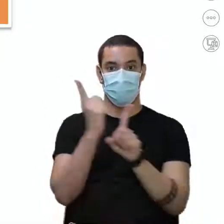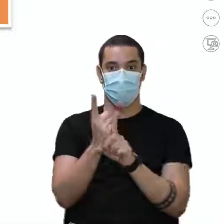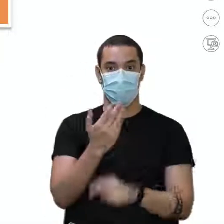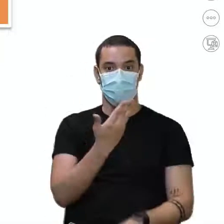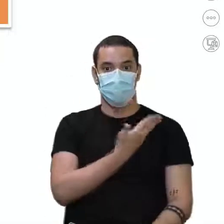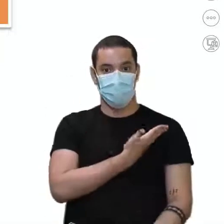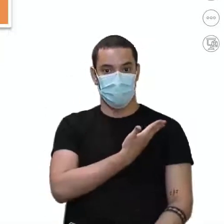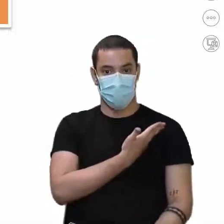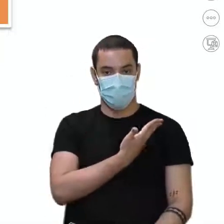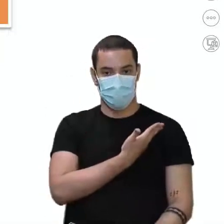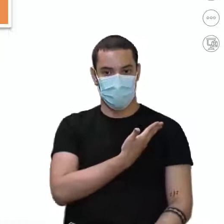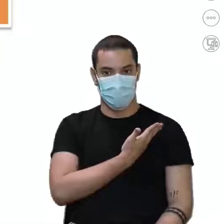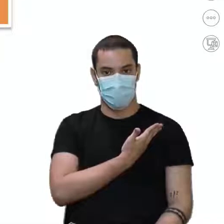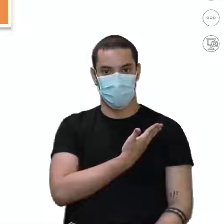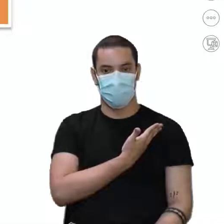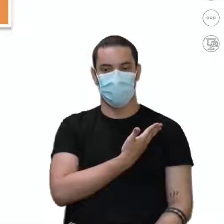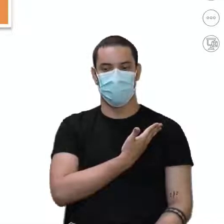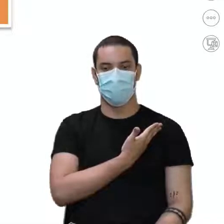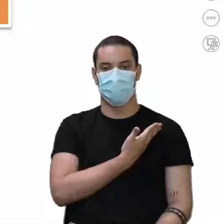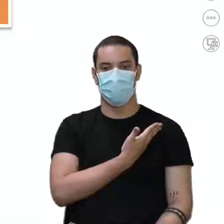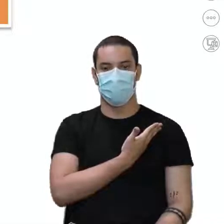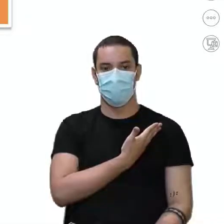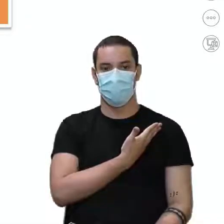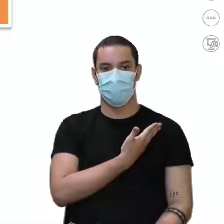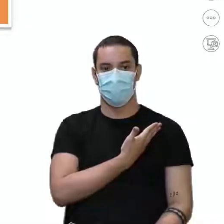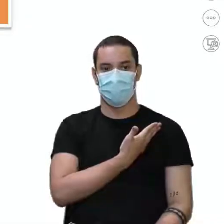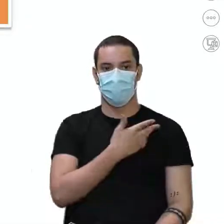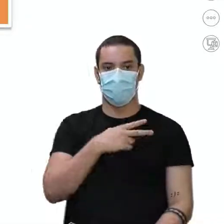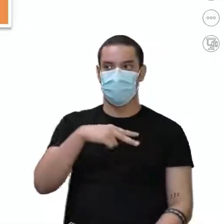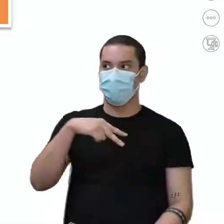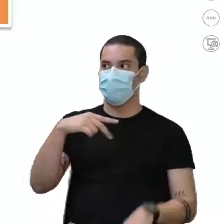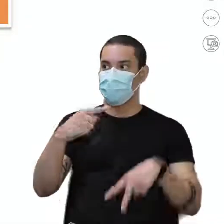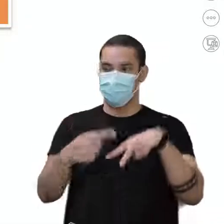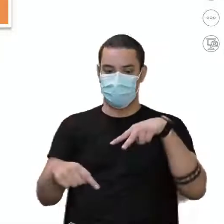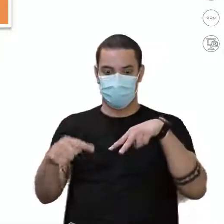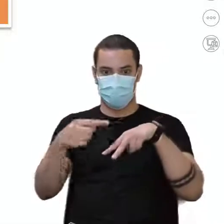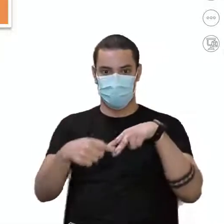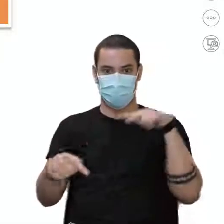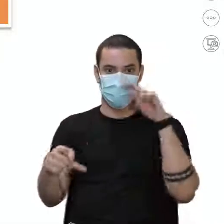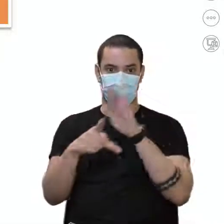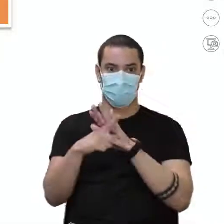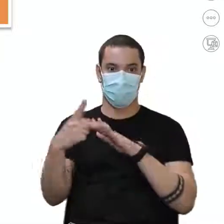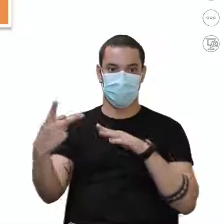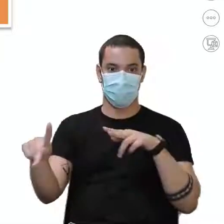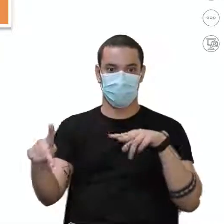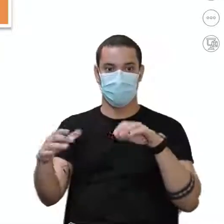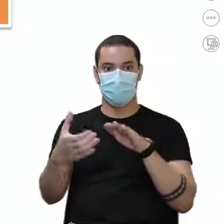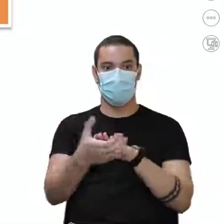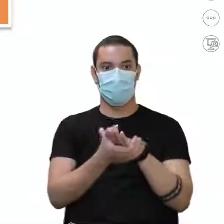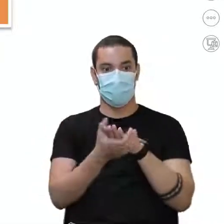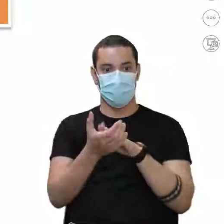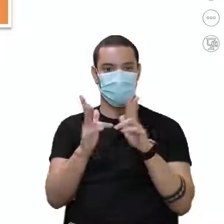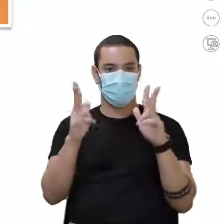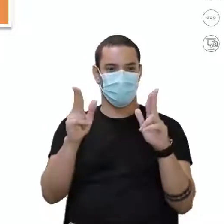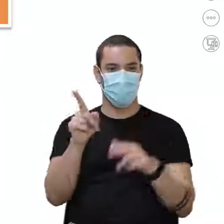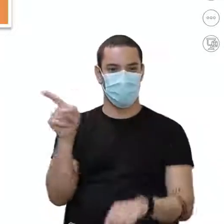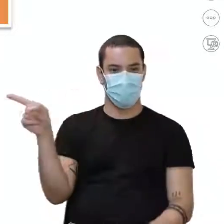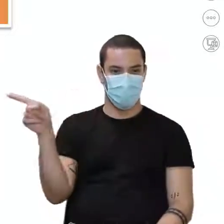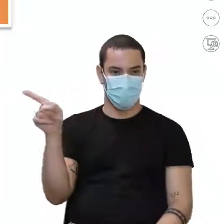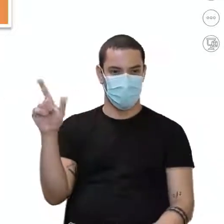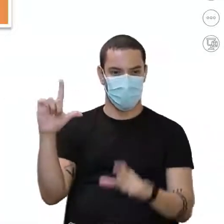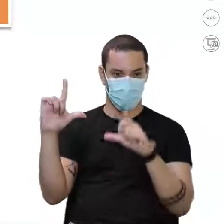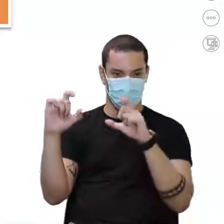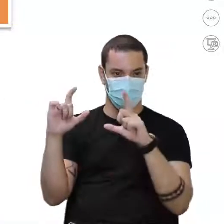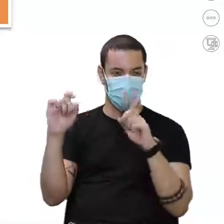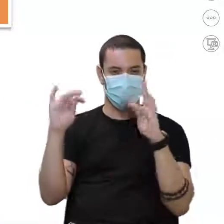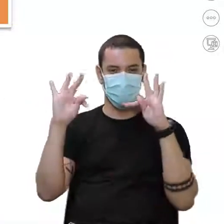His legs and shoes, as pernas dele e os sapatos dele, como aqui nessa imagem, ó, a perna, o sapato,